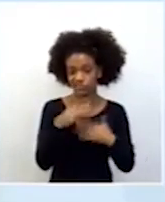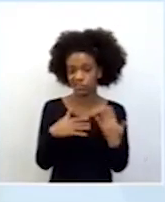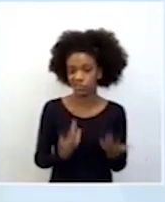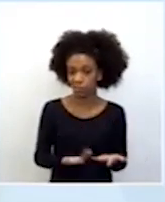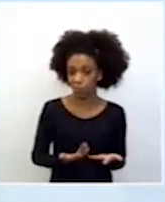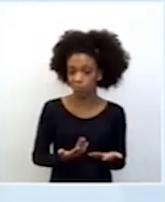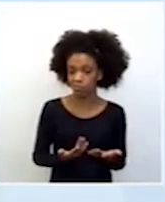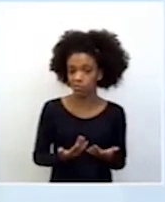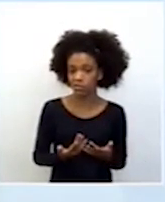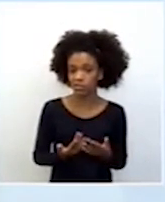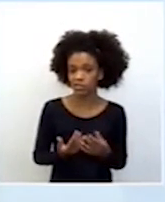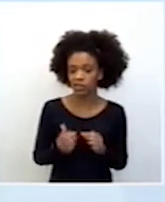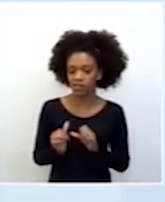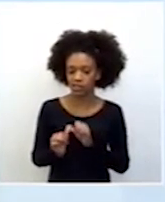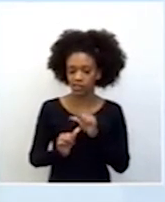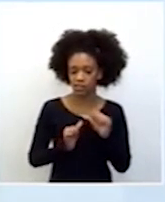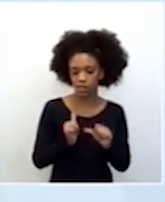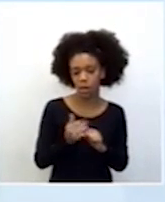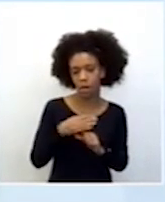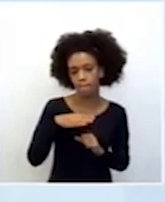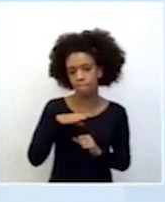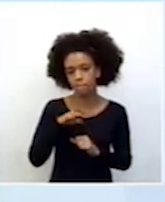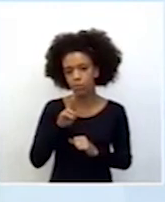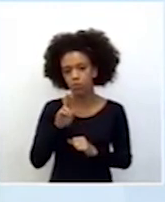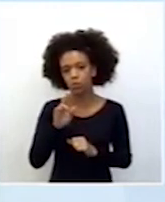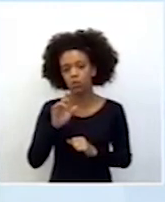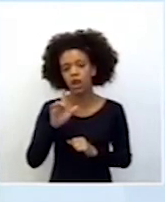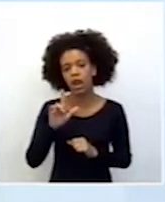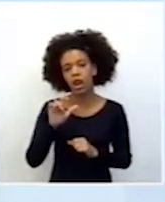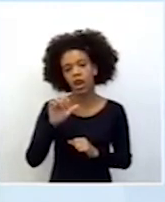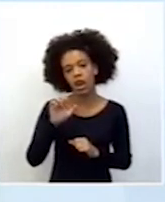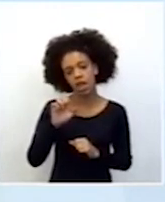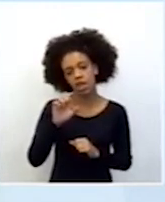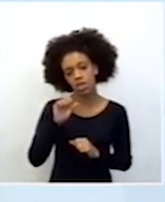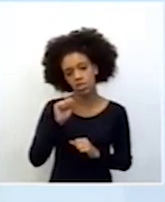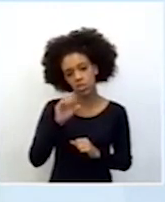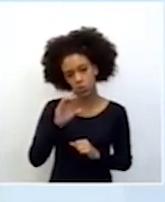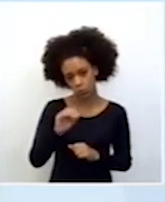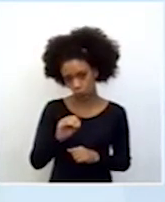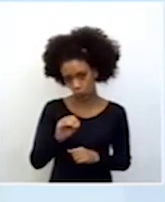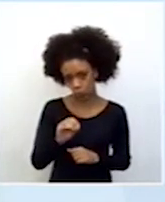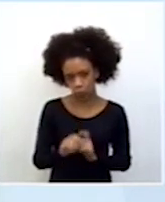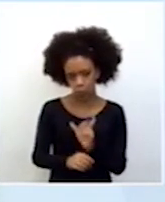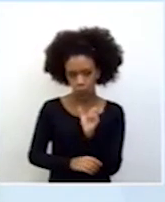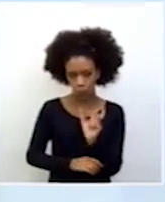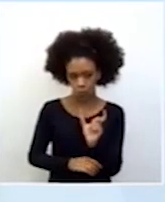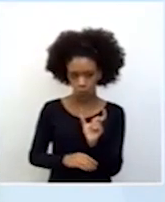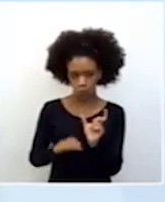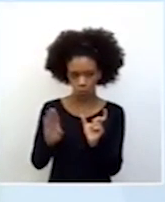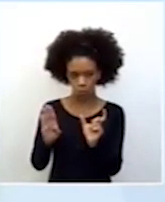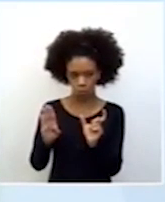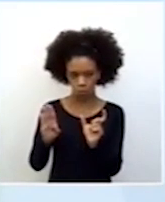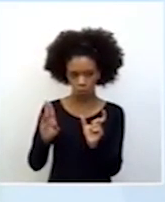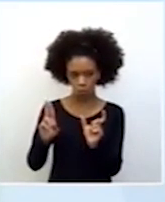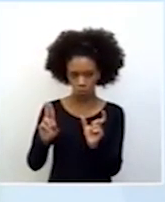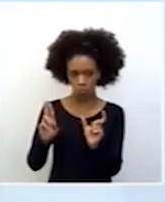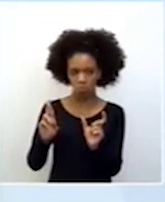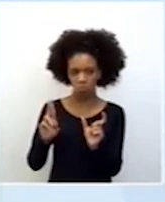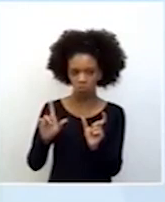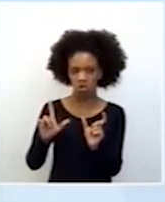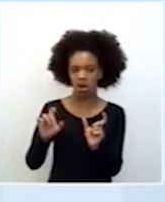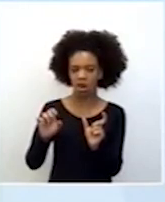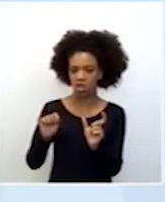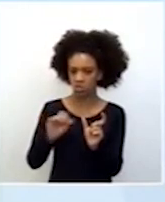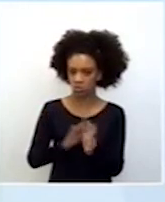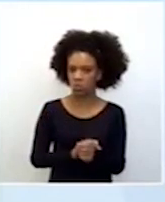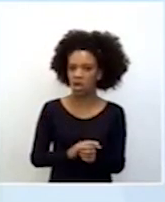torná-lo burlesco. A palavra burlesco. Ai, a gente gosta de valorizar ampliar o o